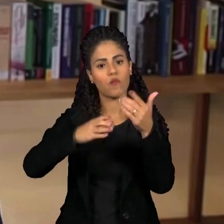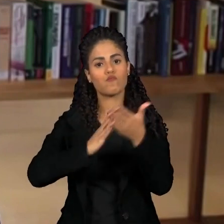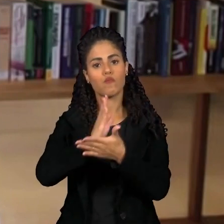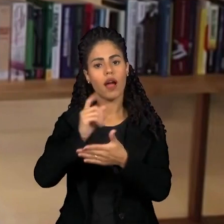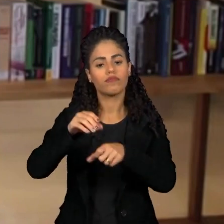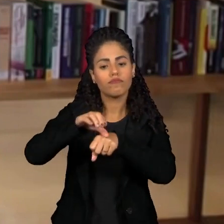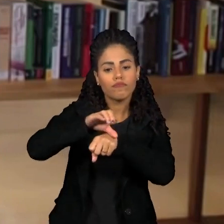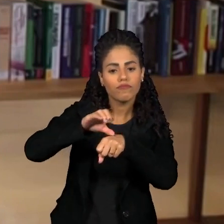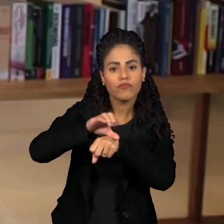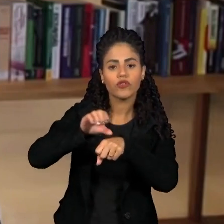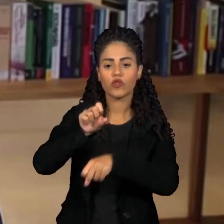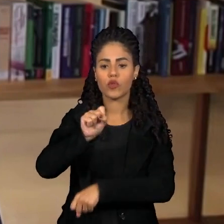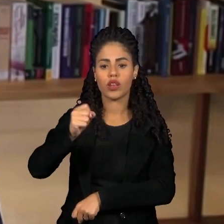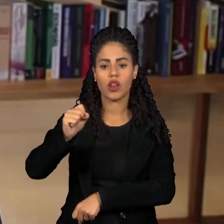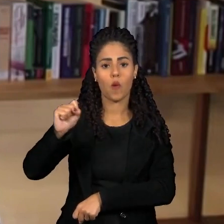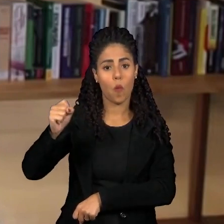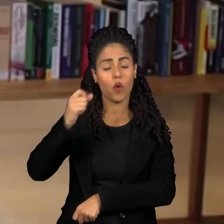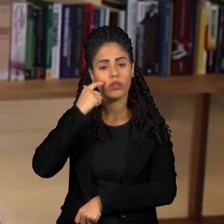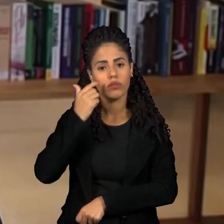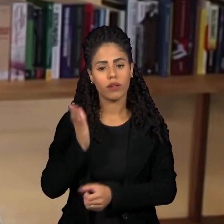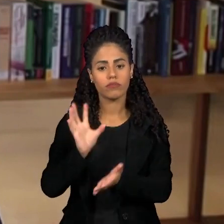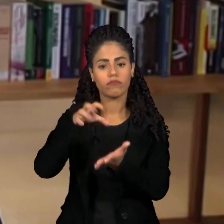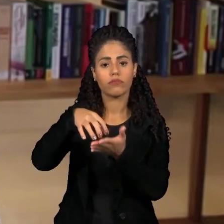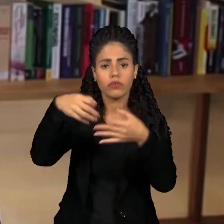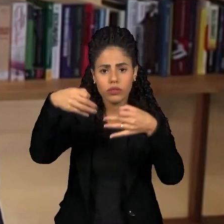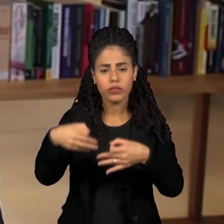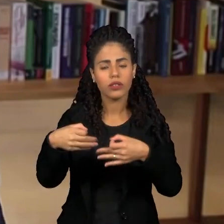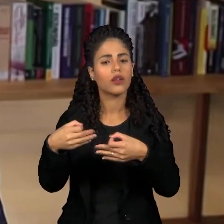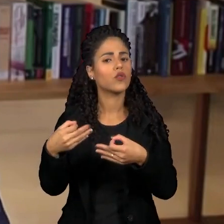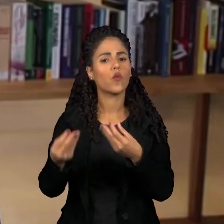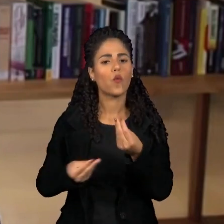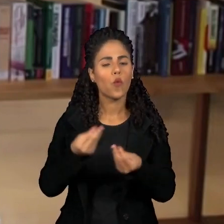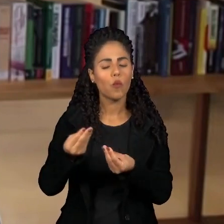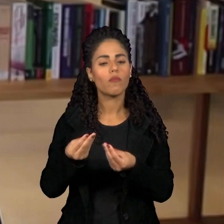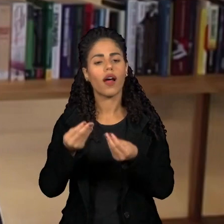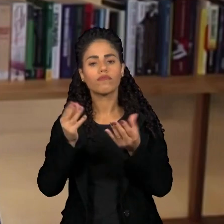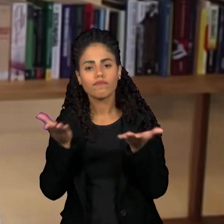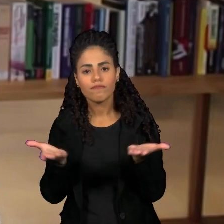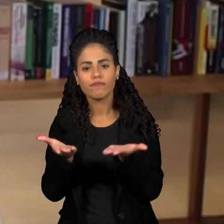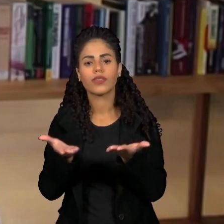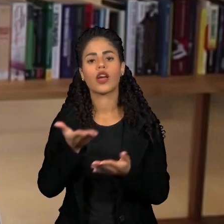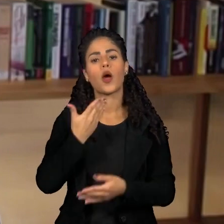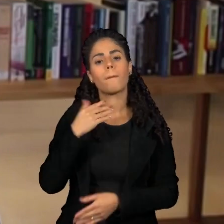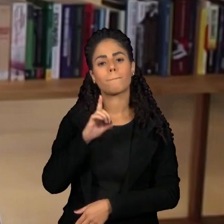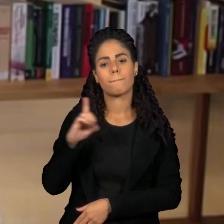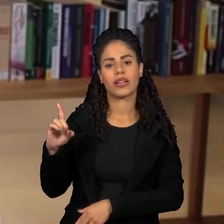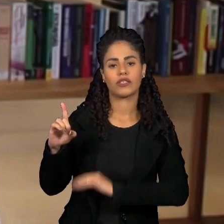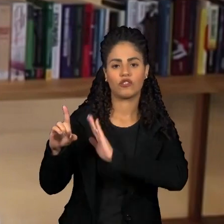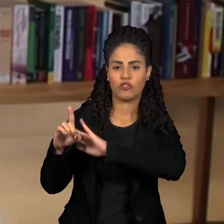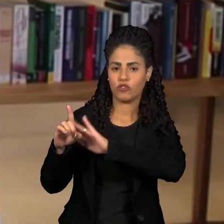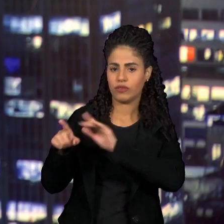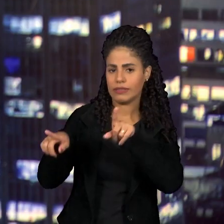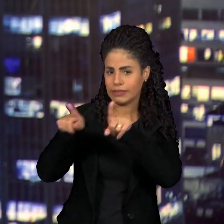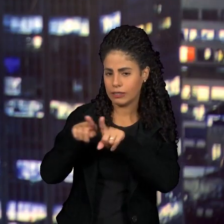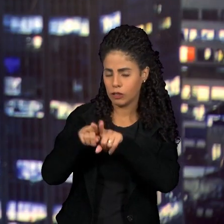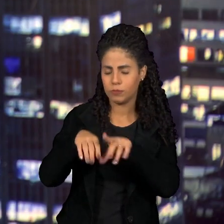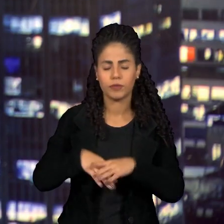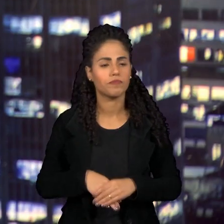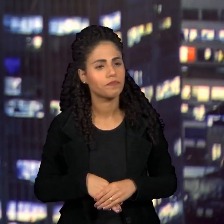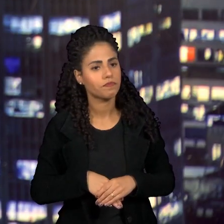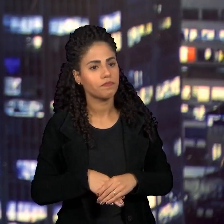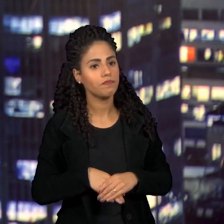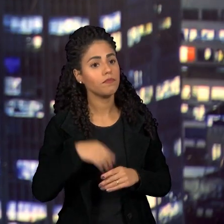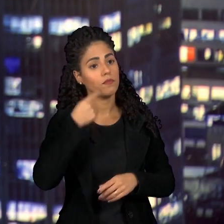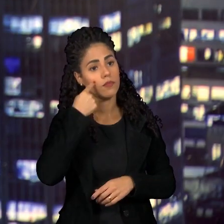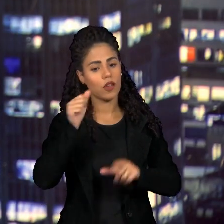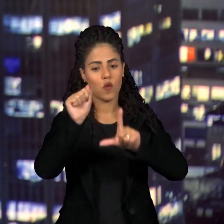Constituição de 88 um pouco mais para o centro e até em alguns aspectos um pouco mais para a direita do campo ideológico. Vamos trazer aqui uma